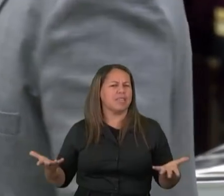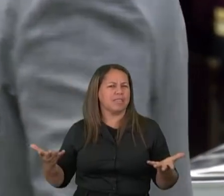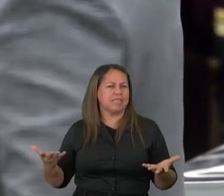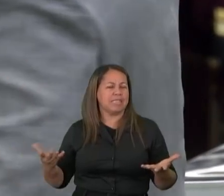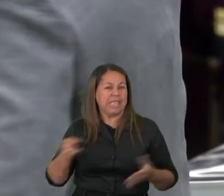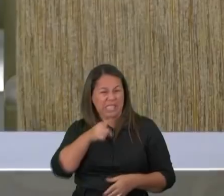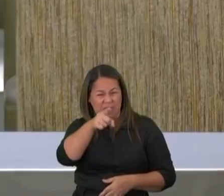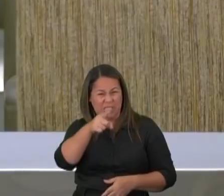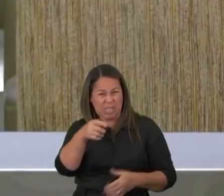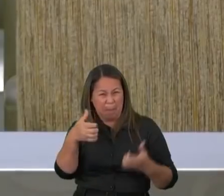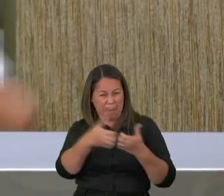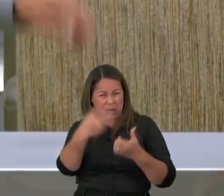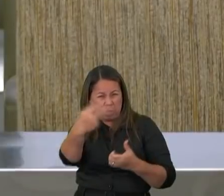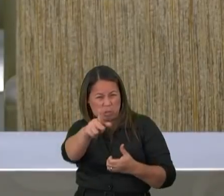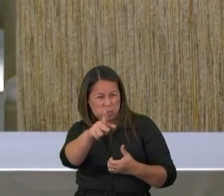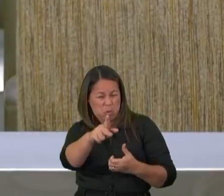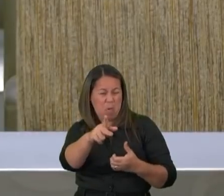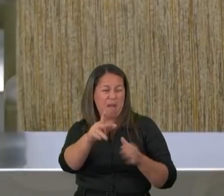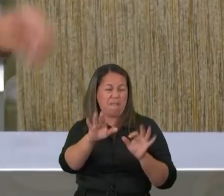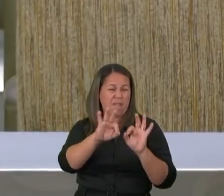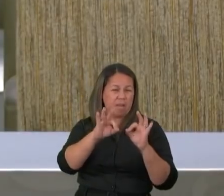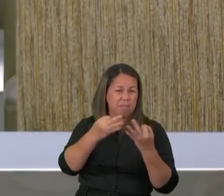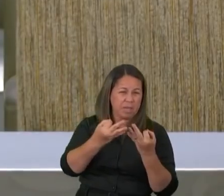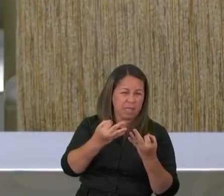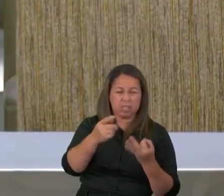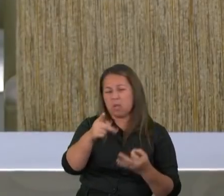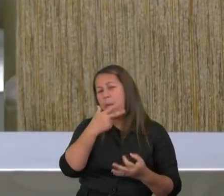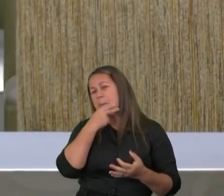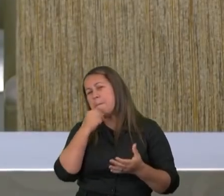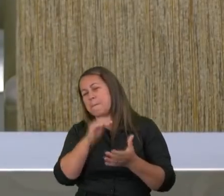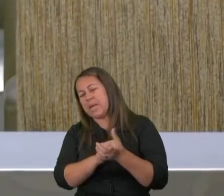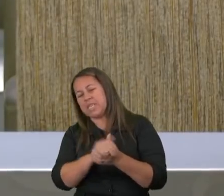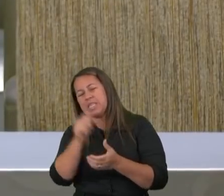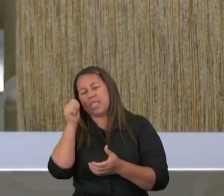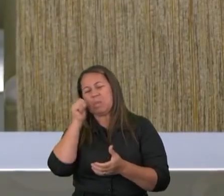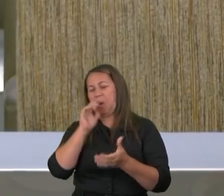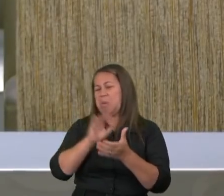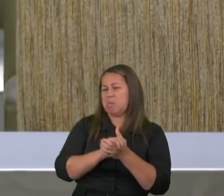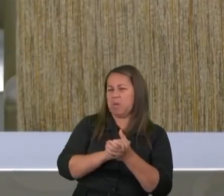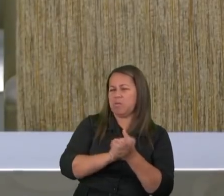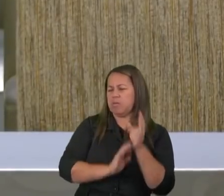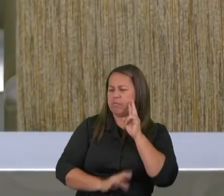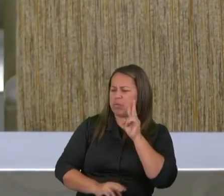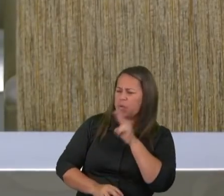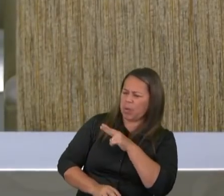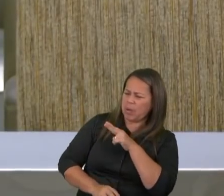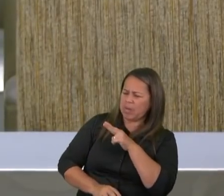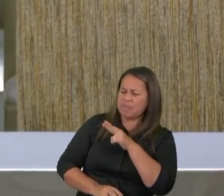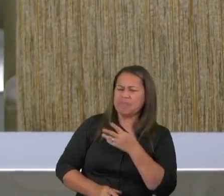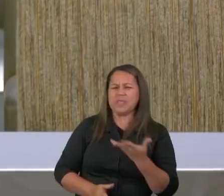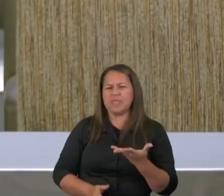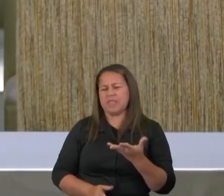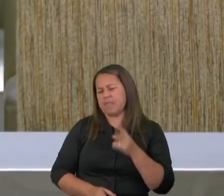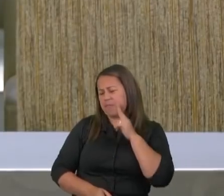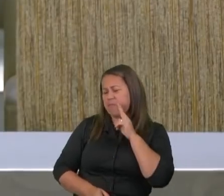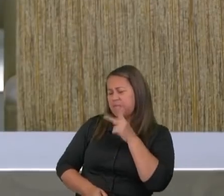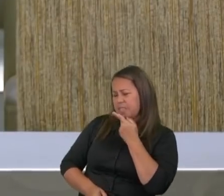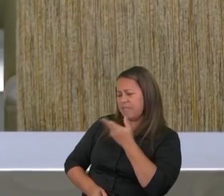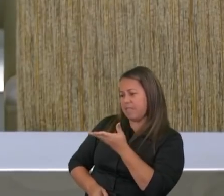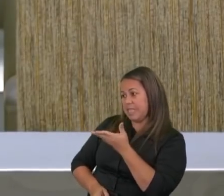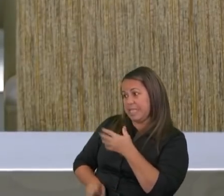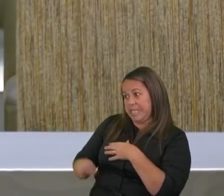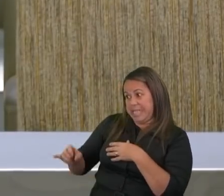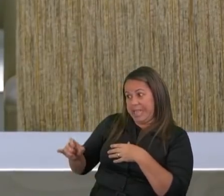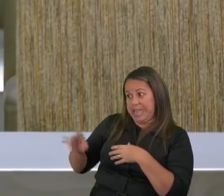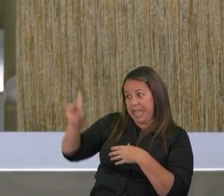um parente seu, se o seu cônjuge está ao seu lado, olhe para ele nesta noite, olhe para ela nesta noite e diga assim: se Deus